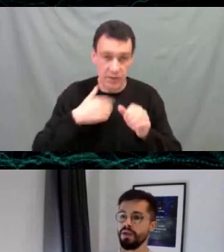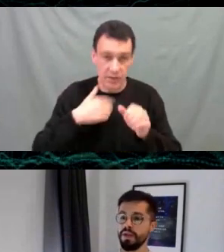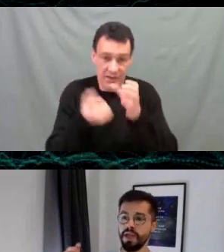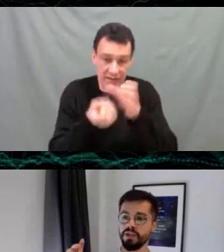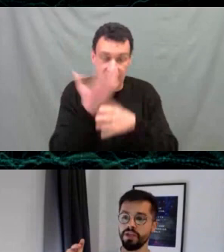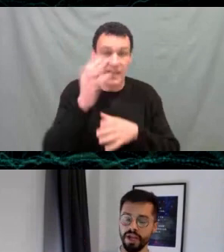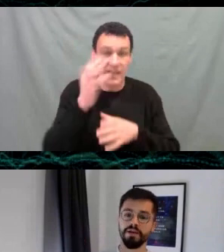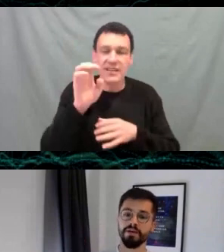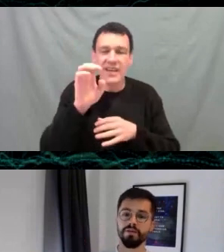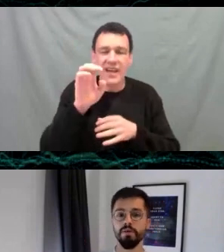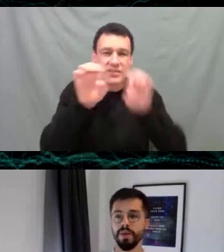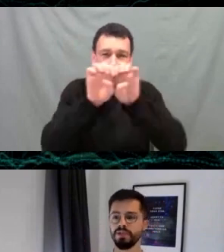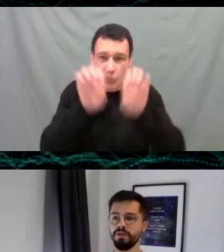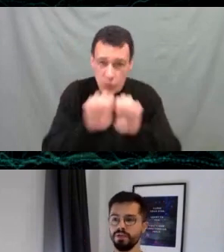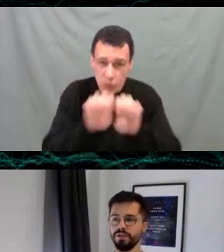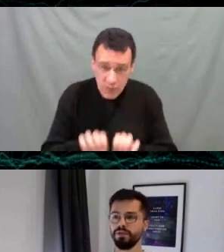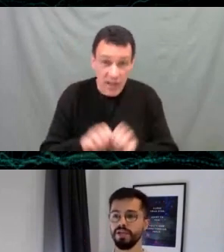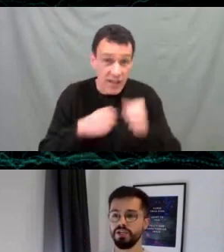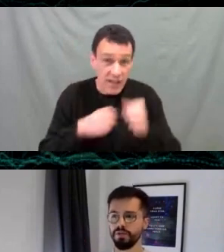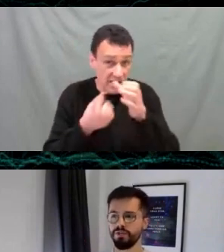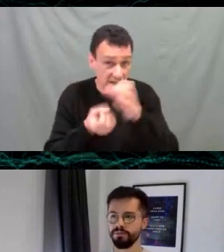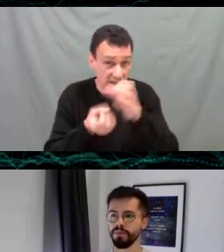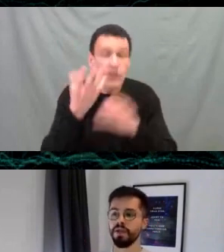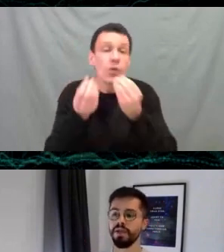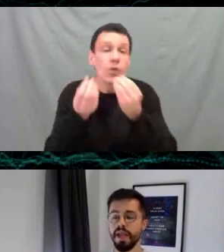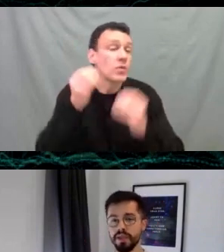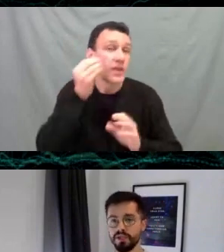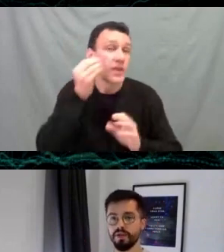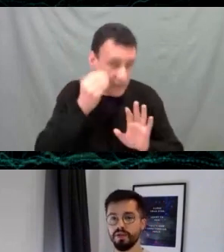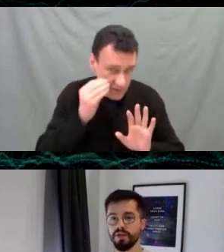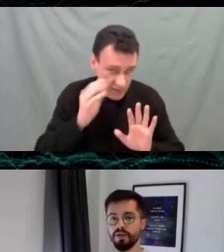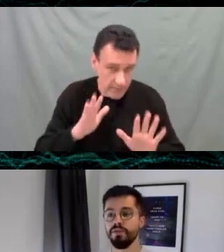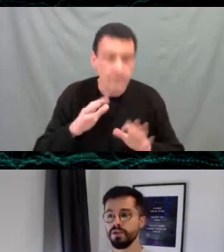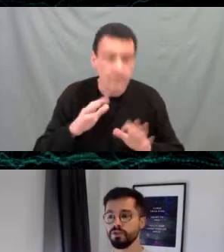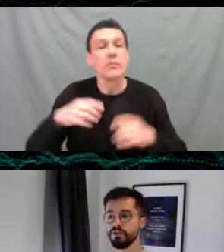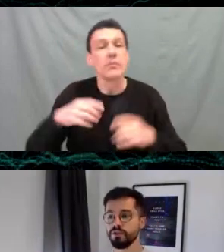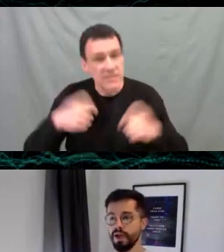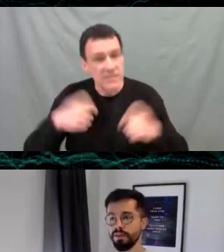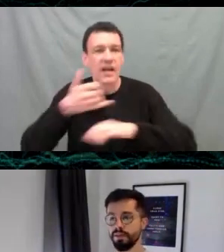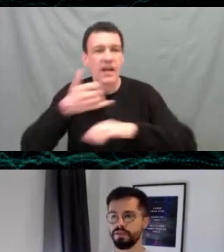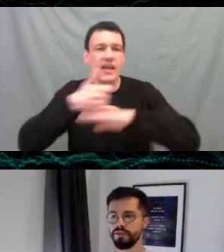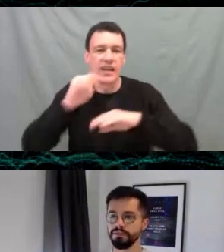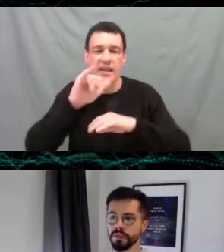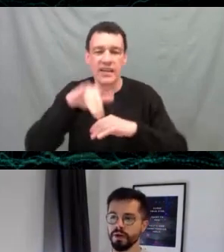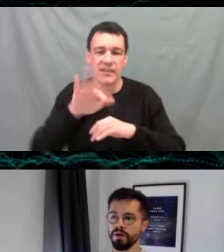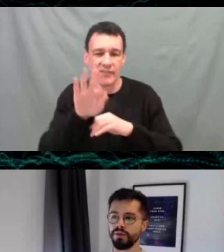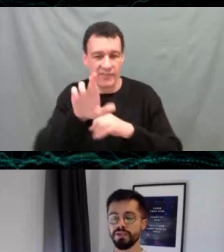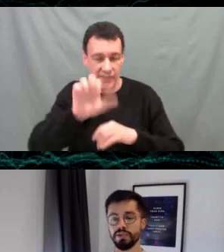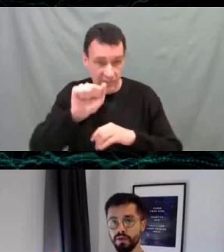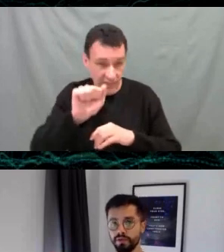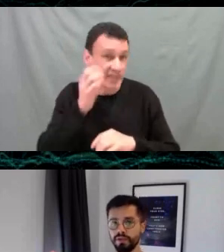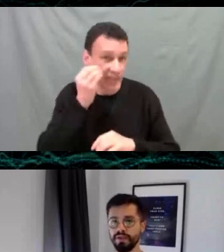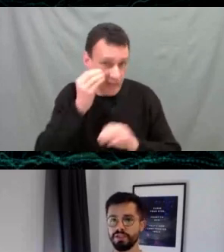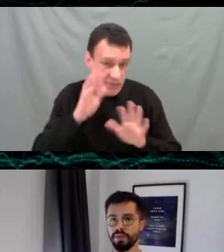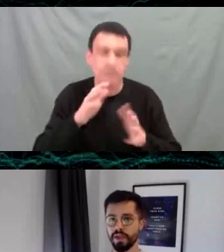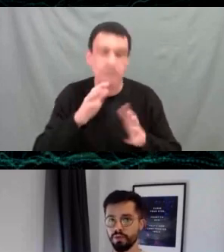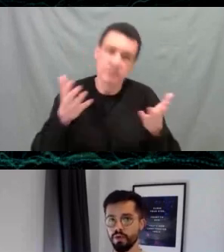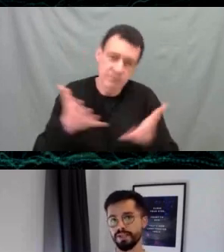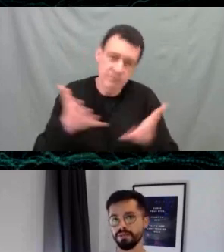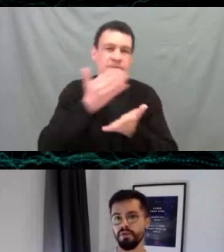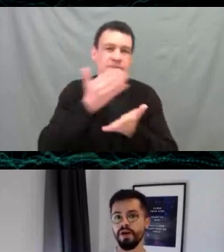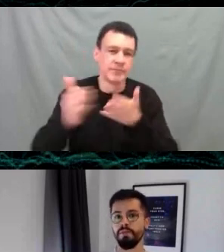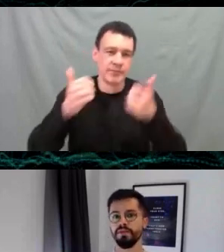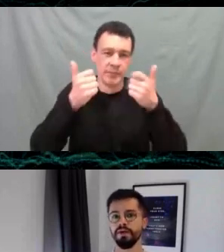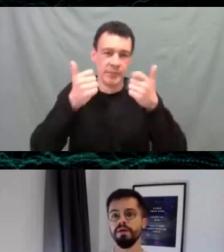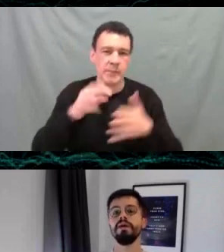lá e a gente chega finalmente A onde no teste Gin for E aí a gente vai falar o que vai falar sobre terra teste eu tenho a certeza de manter na